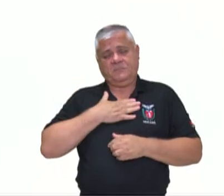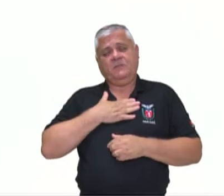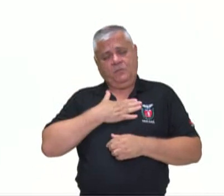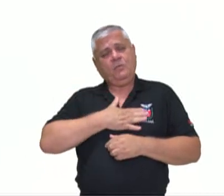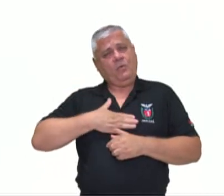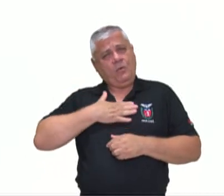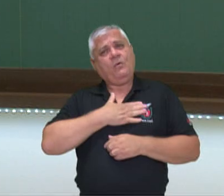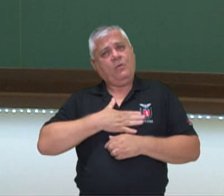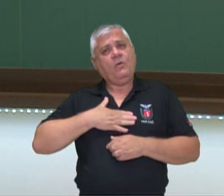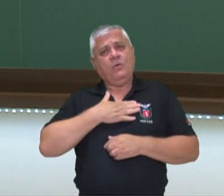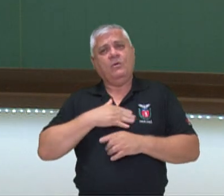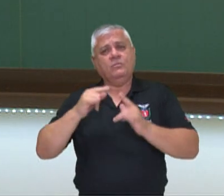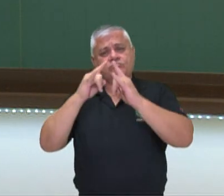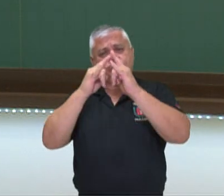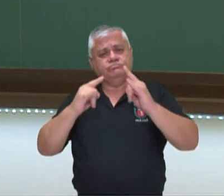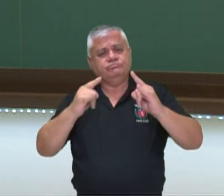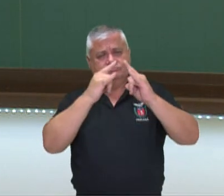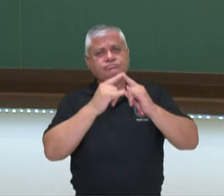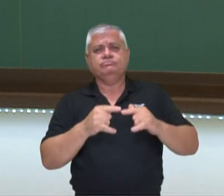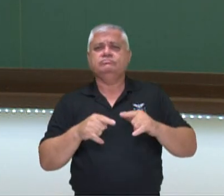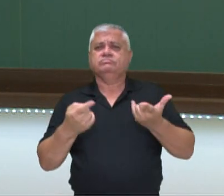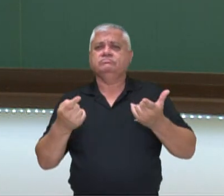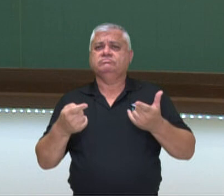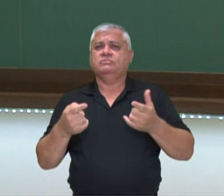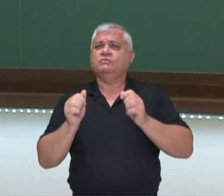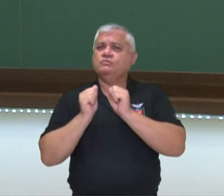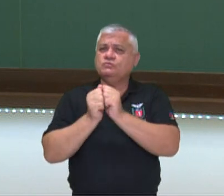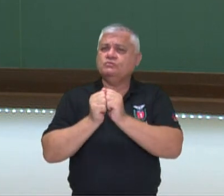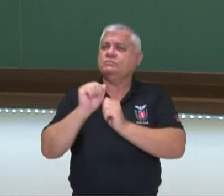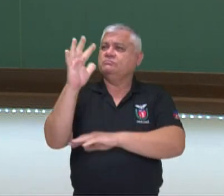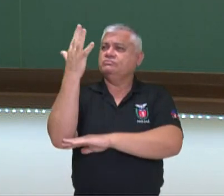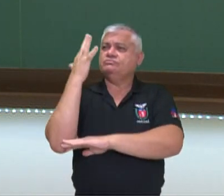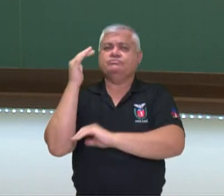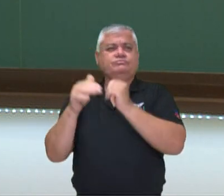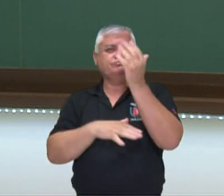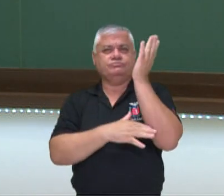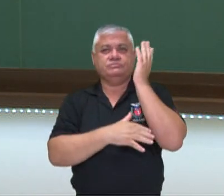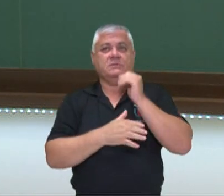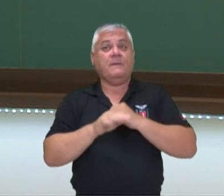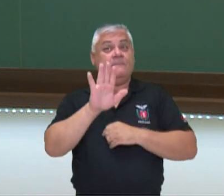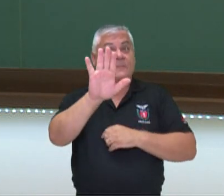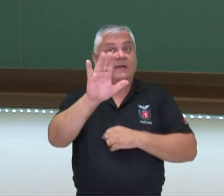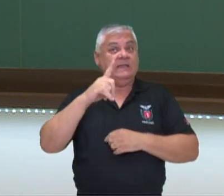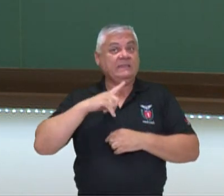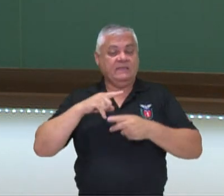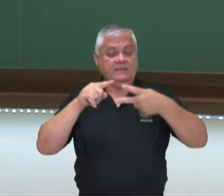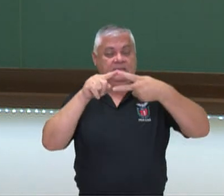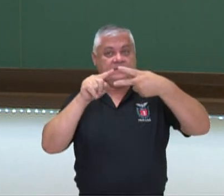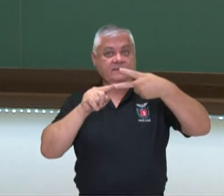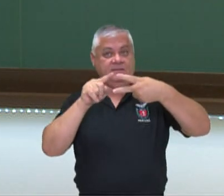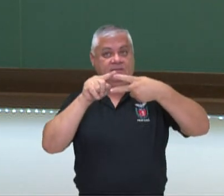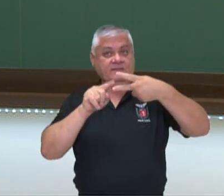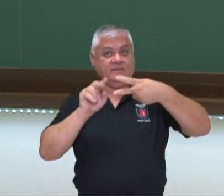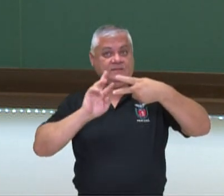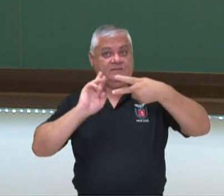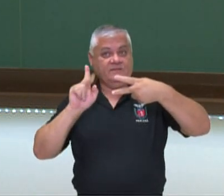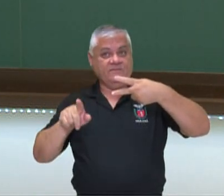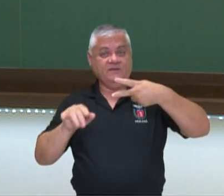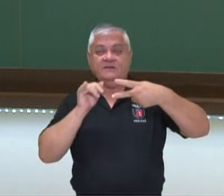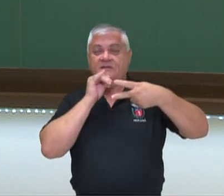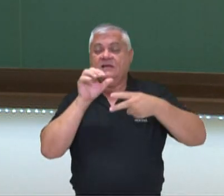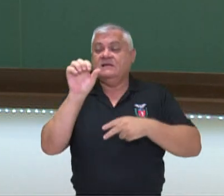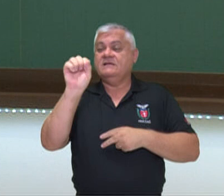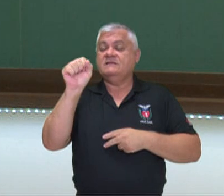de acampar, de fazer acampamentos no campo. Mas observem que nós temos diferenças quando nós falamos de